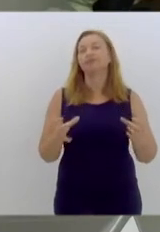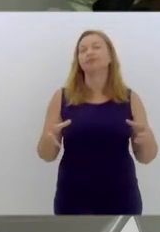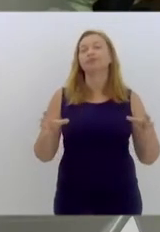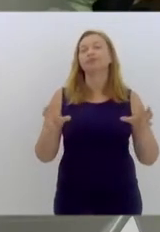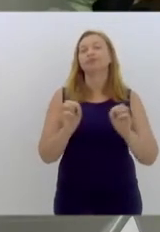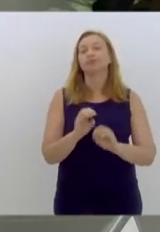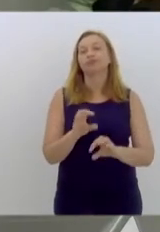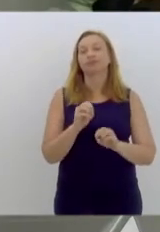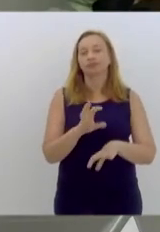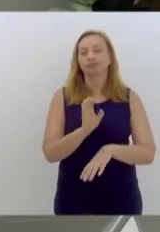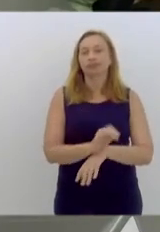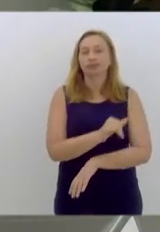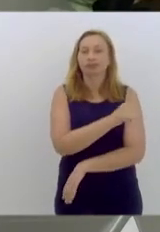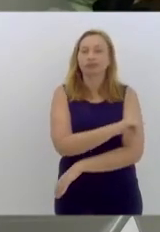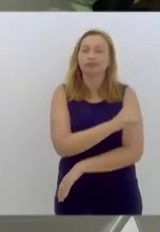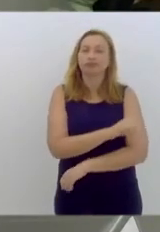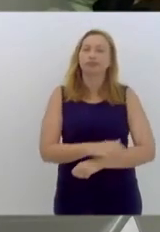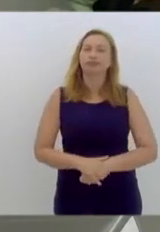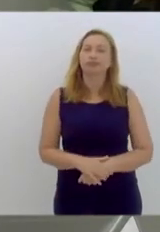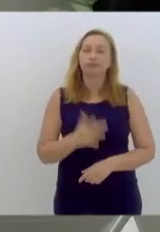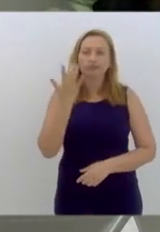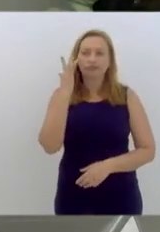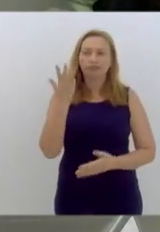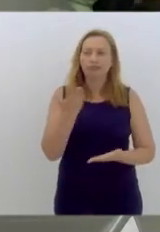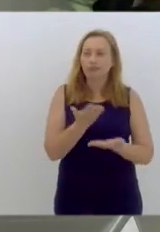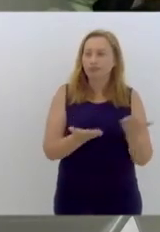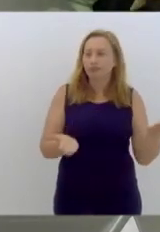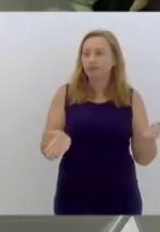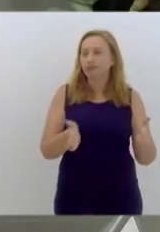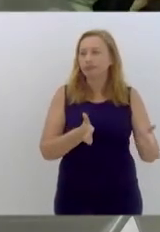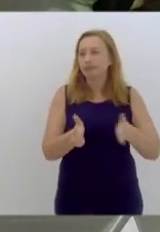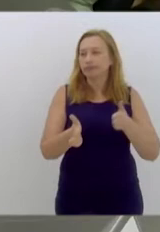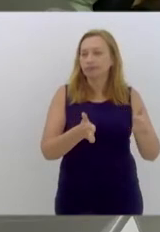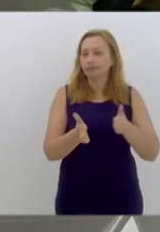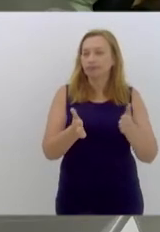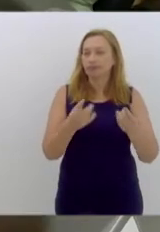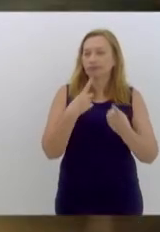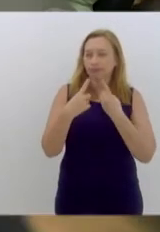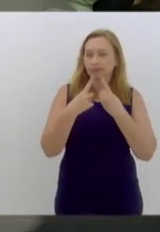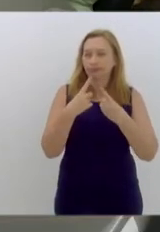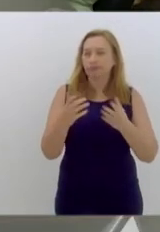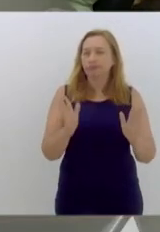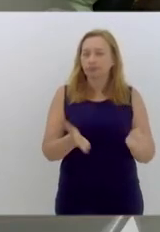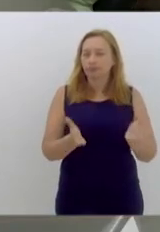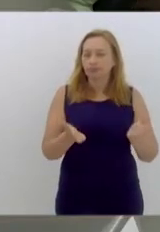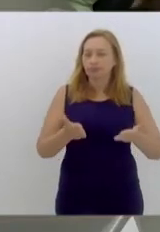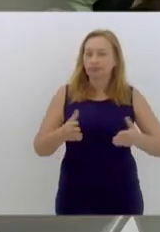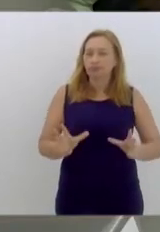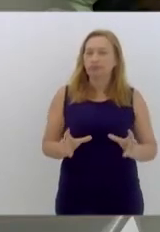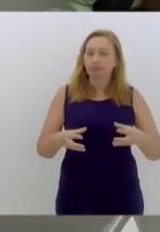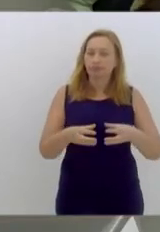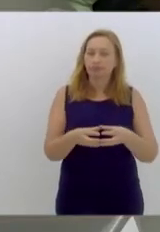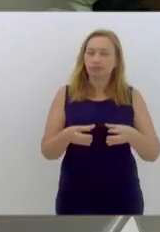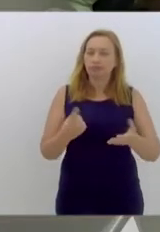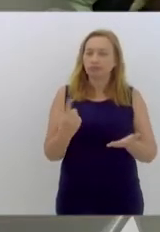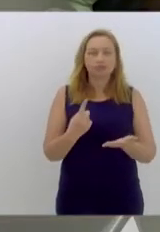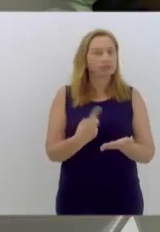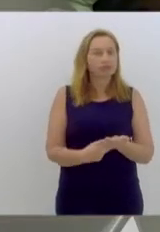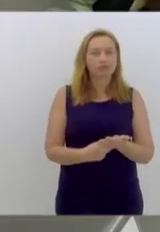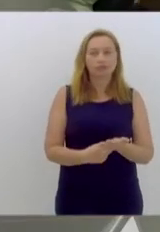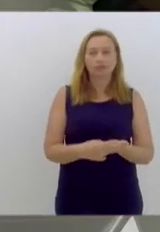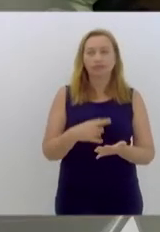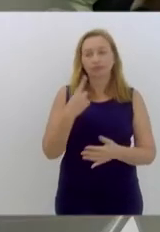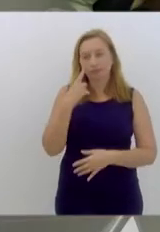Janeiro. Achamos que a perda do prazo nesse debate agora reflete um conjunto de descompromissos com os quais a gente tem